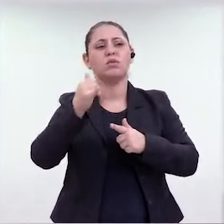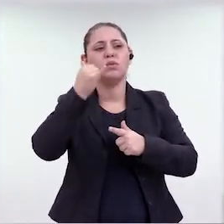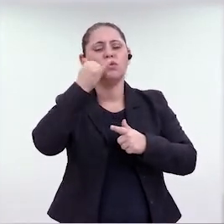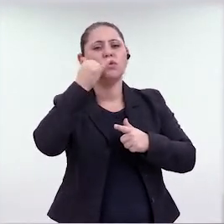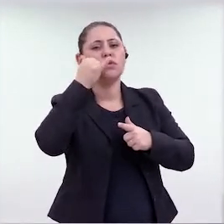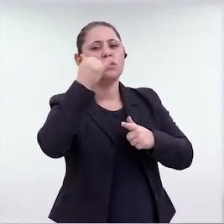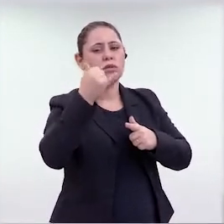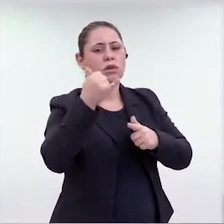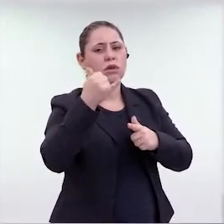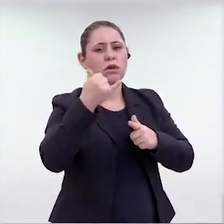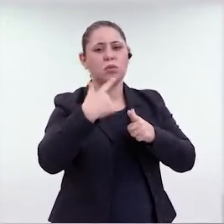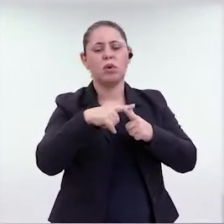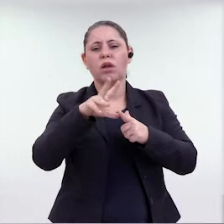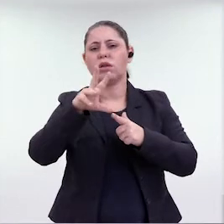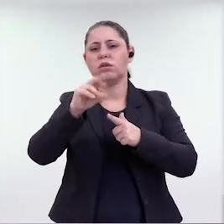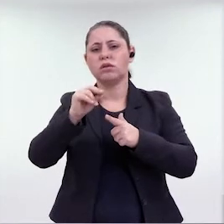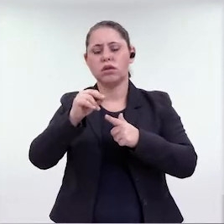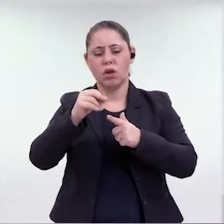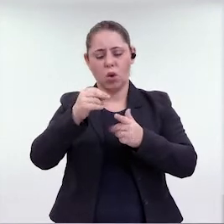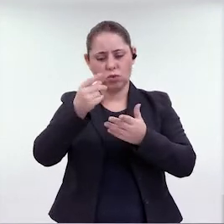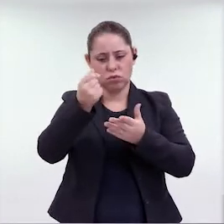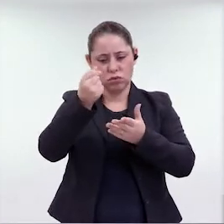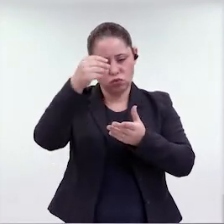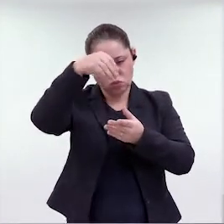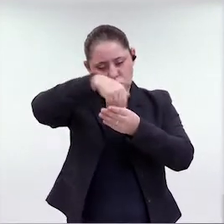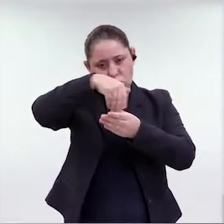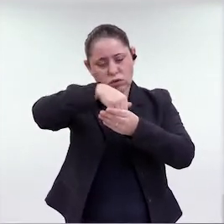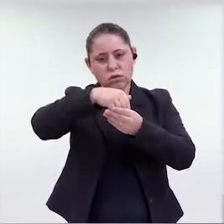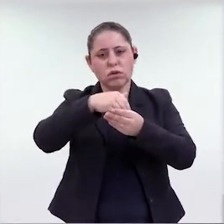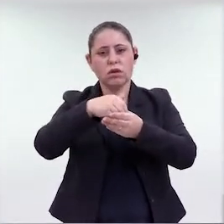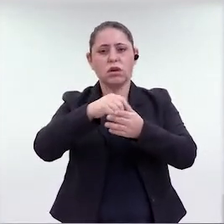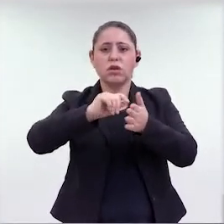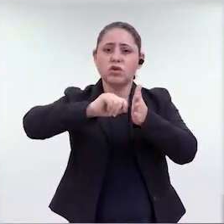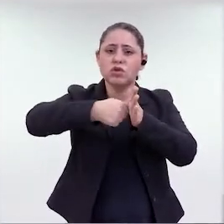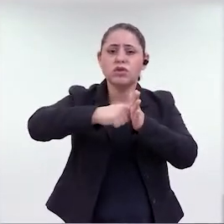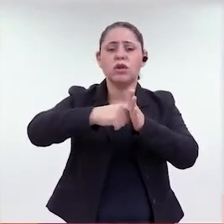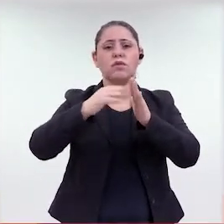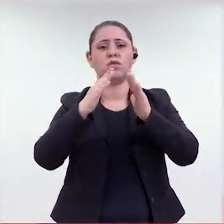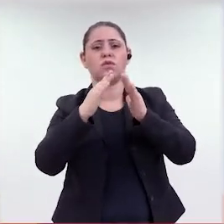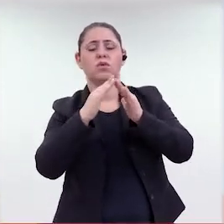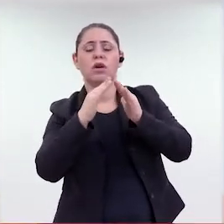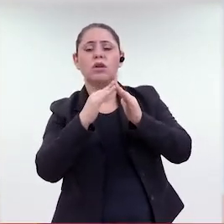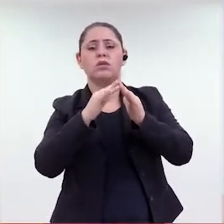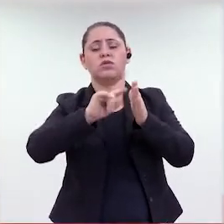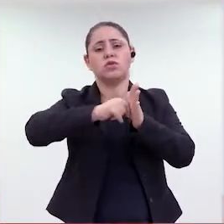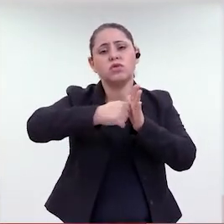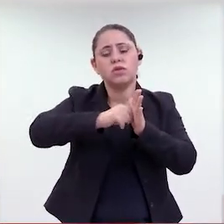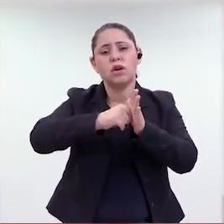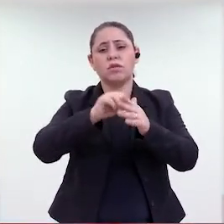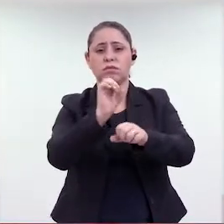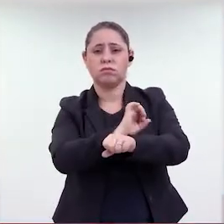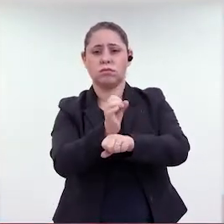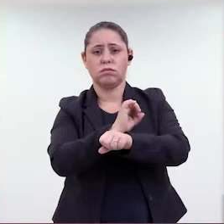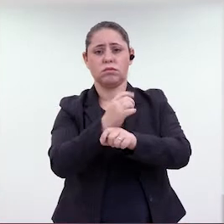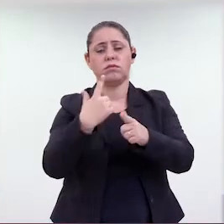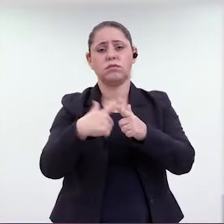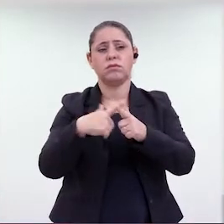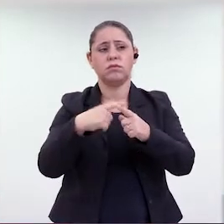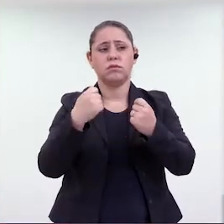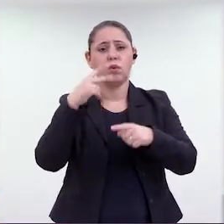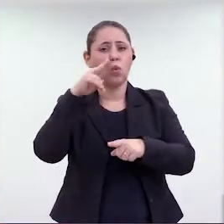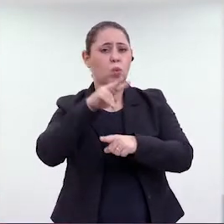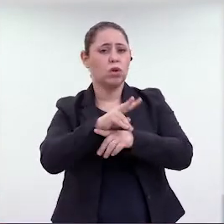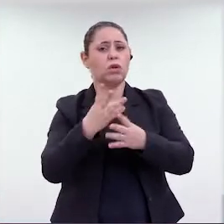que não a carteira? Por que não as chaves, né, do carro, as chaves da casa? Isso a gente também tem tido um cuidado muito grande